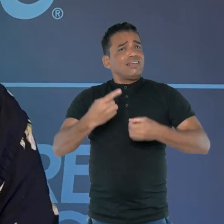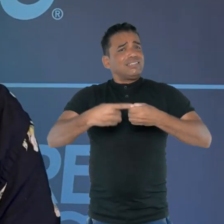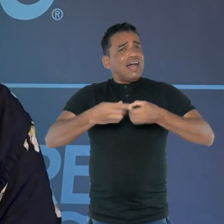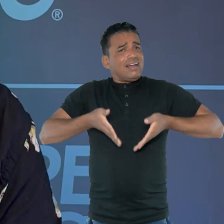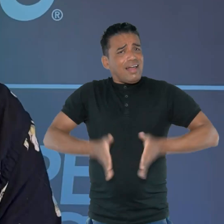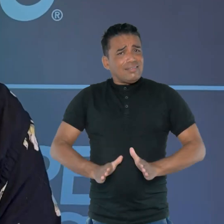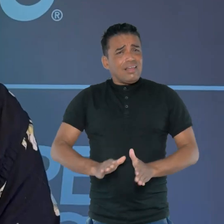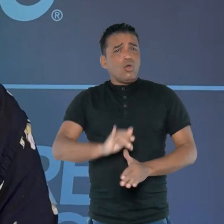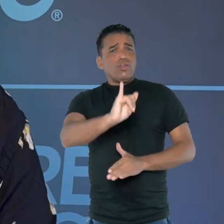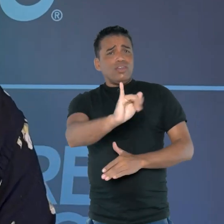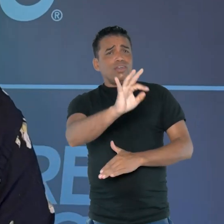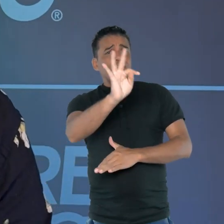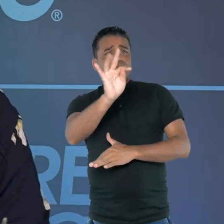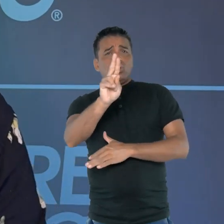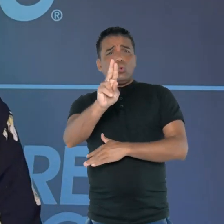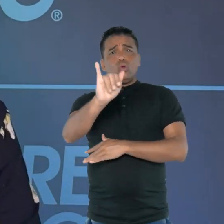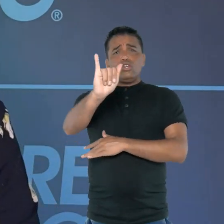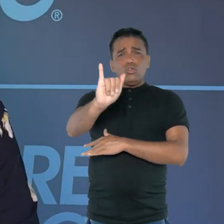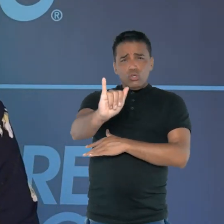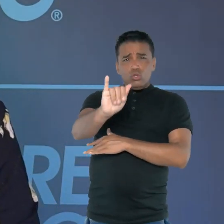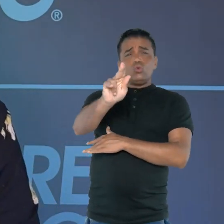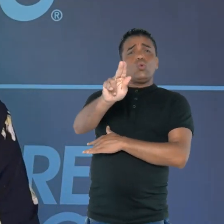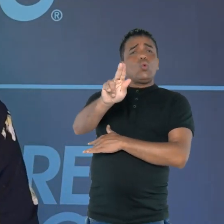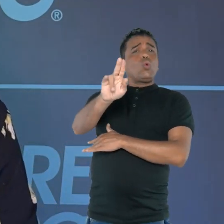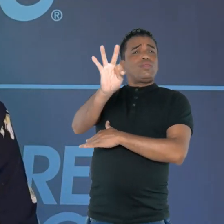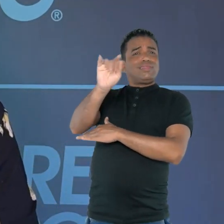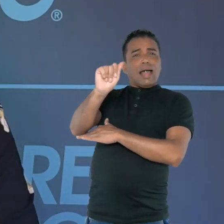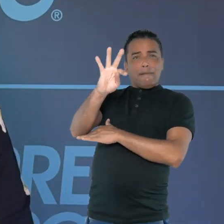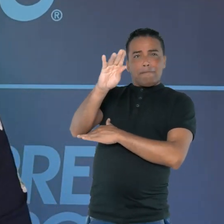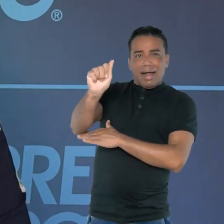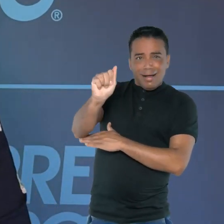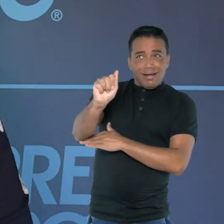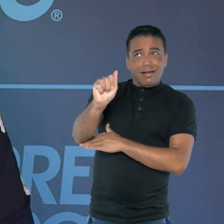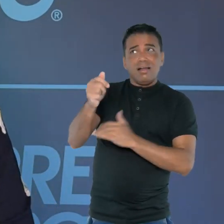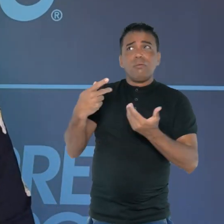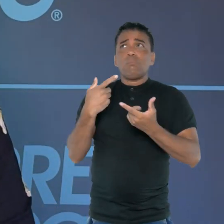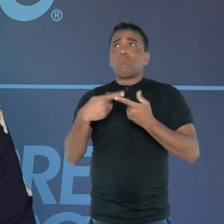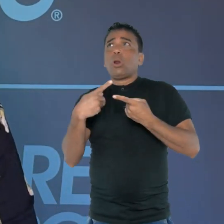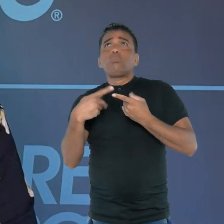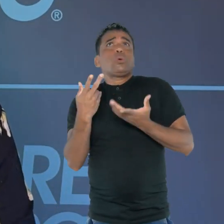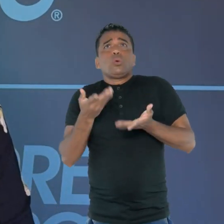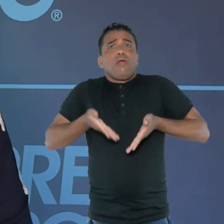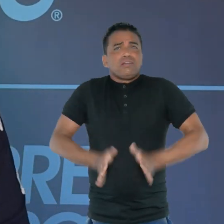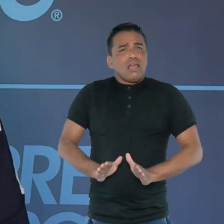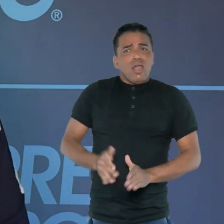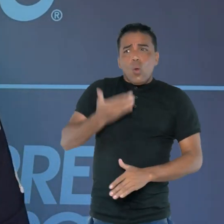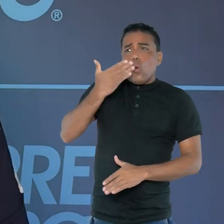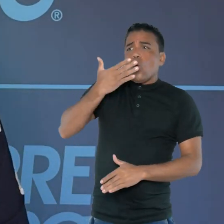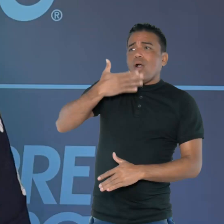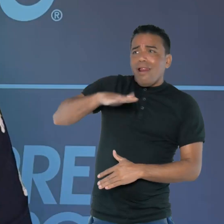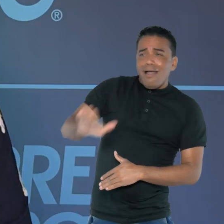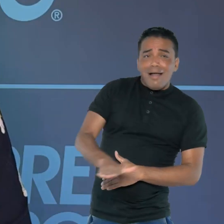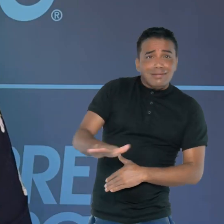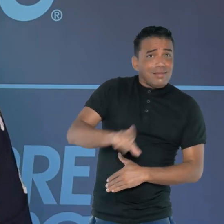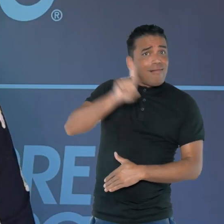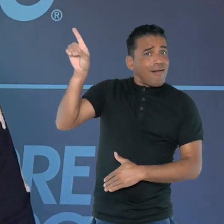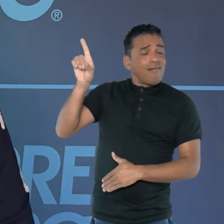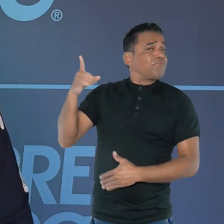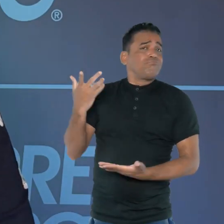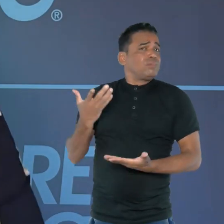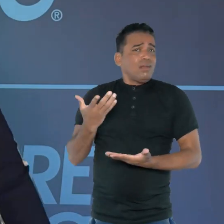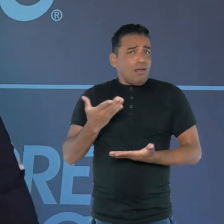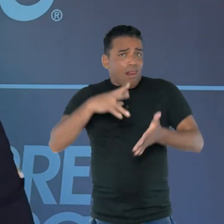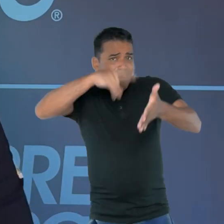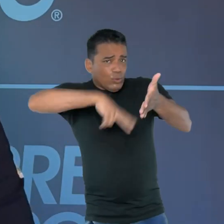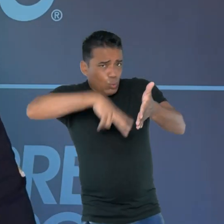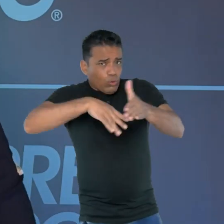Tuiutaba e eu queria começar te perguntando como foi a sua infância em Tuiutaba. Se você era uma criança leitora,